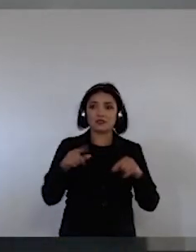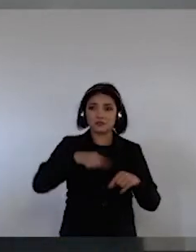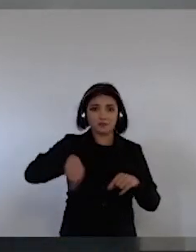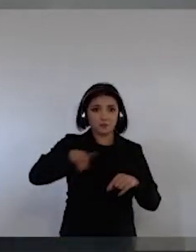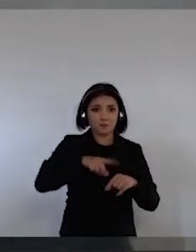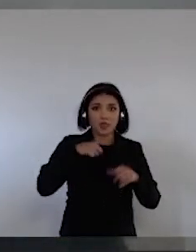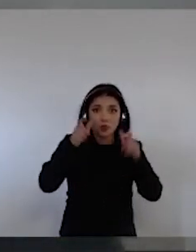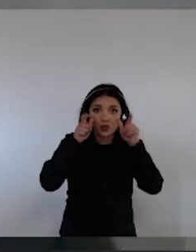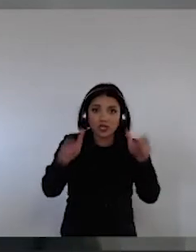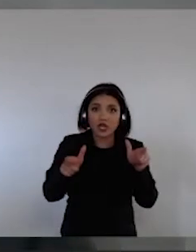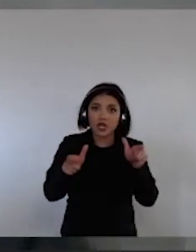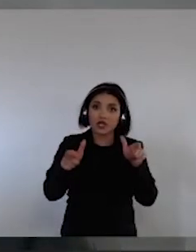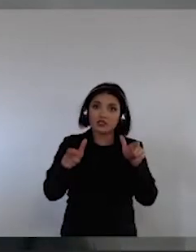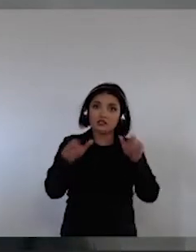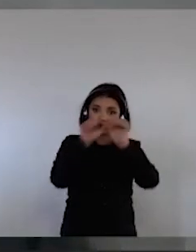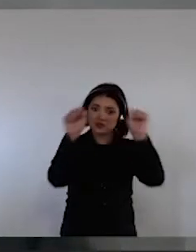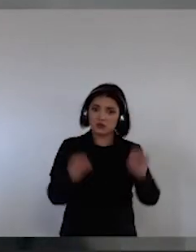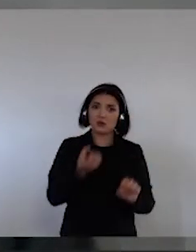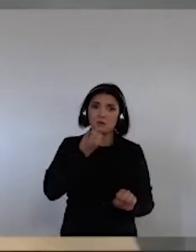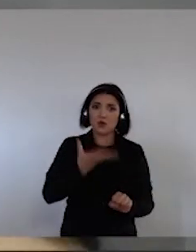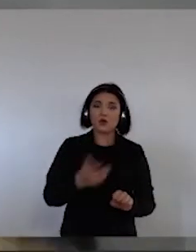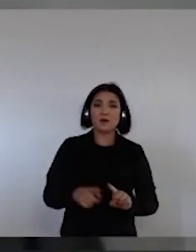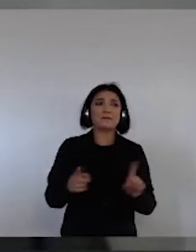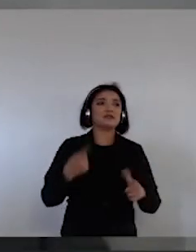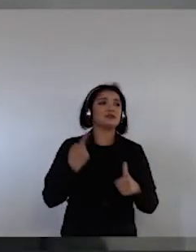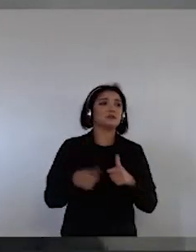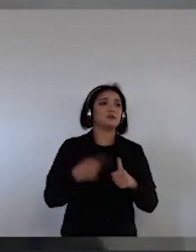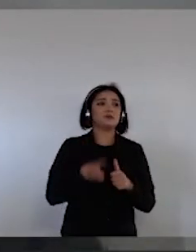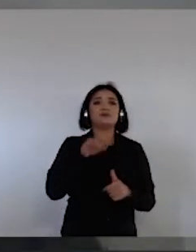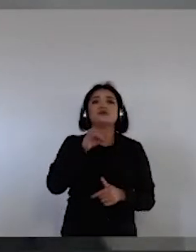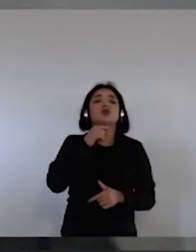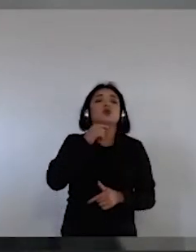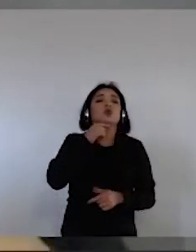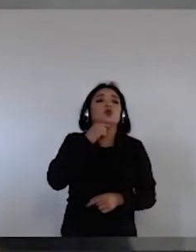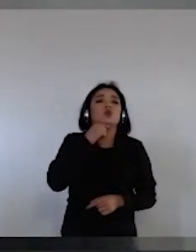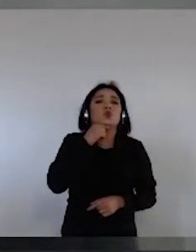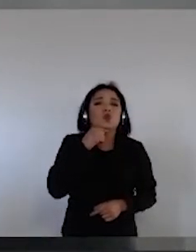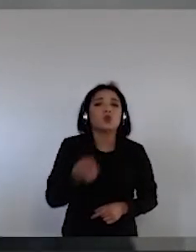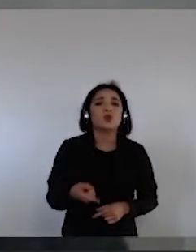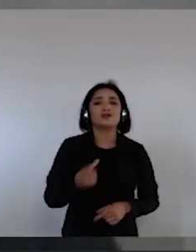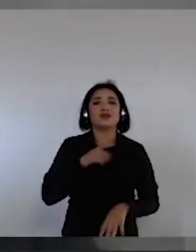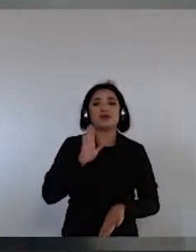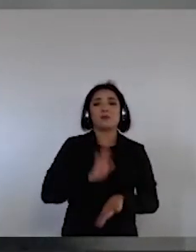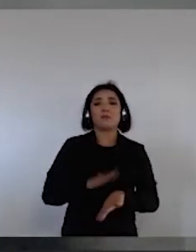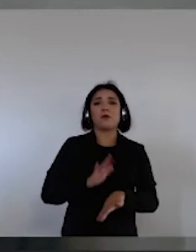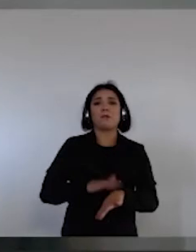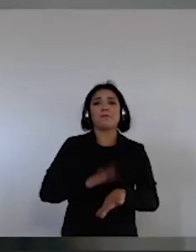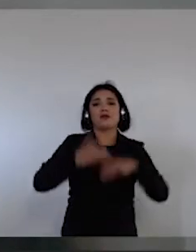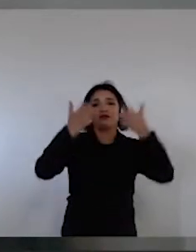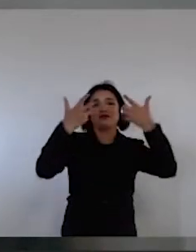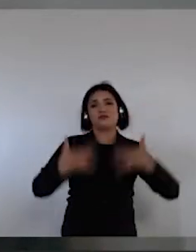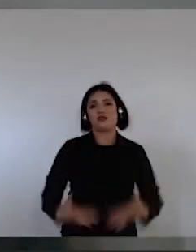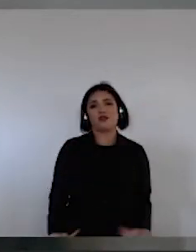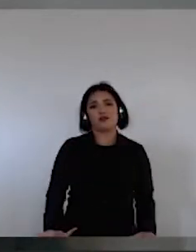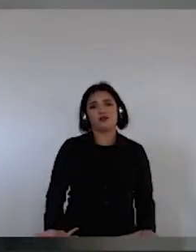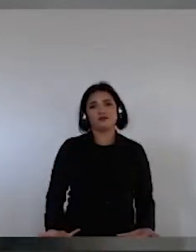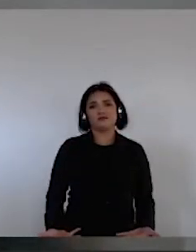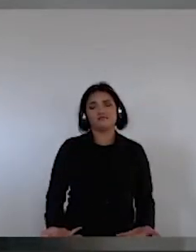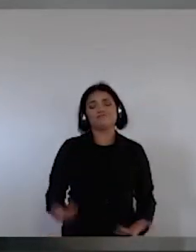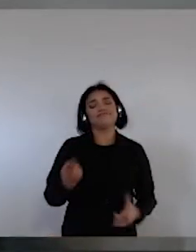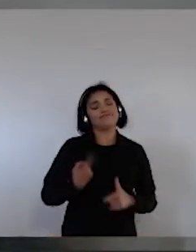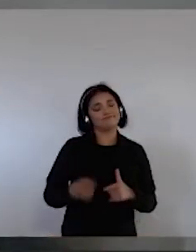criam exigências, do tipo, só recebo se o processo estiver em pauta e eu for o relator. Ora, para que eu quero falar